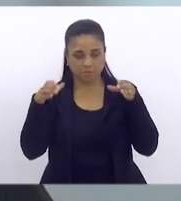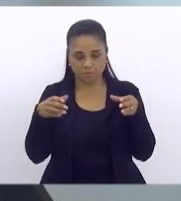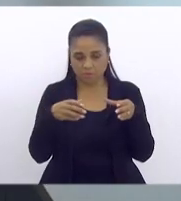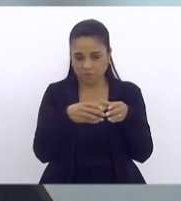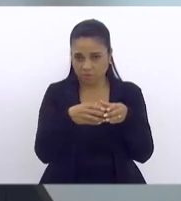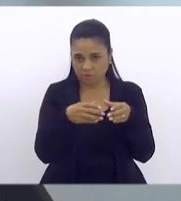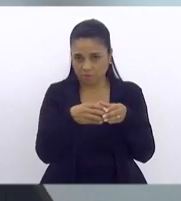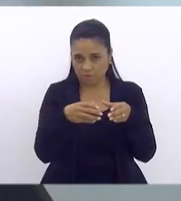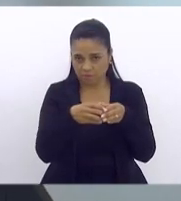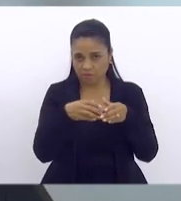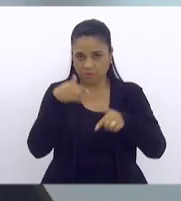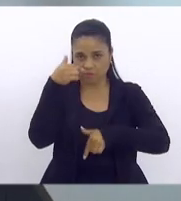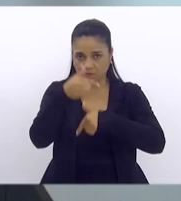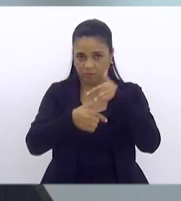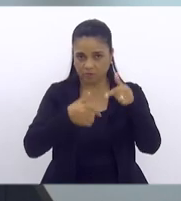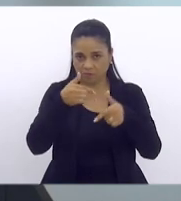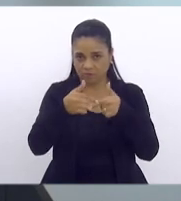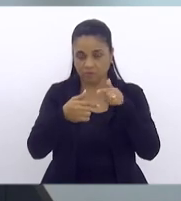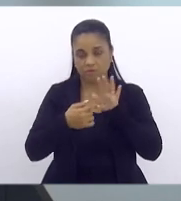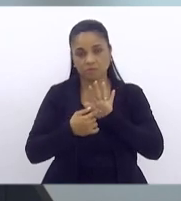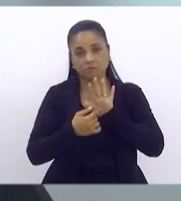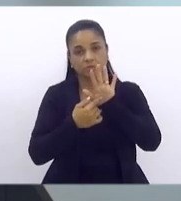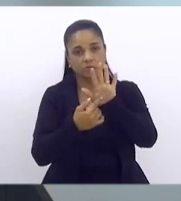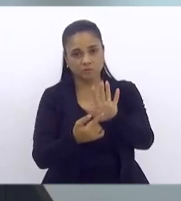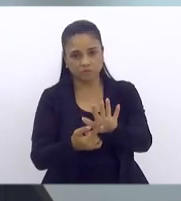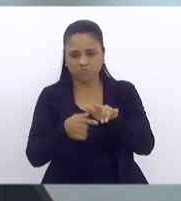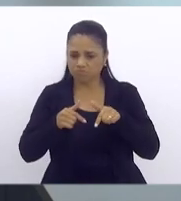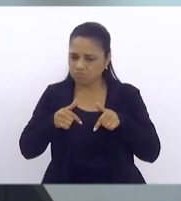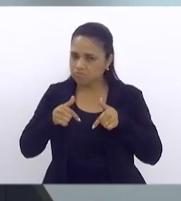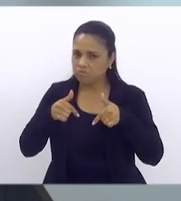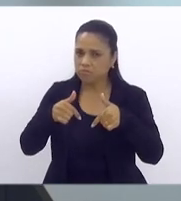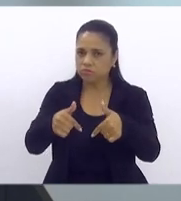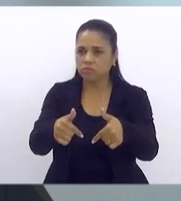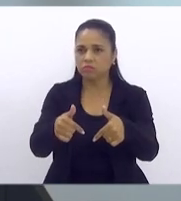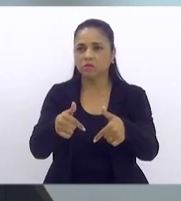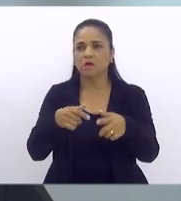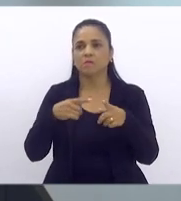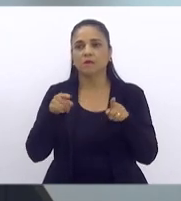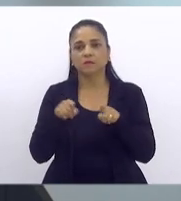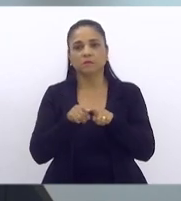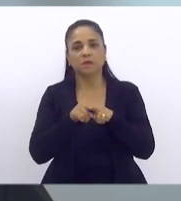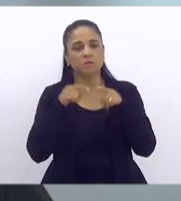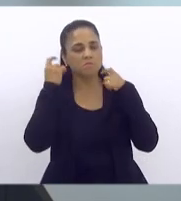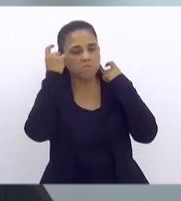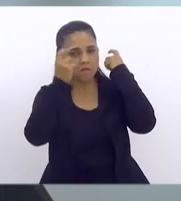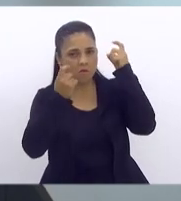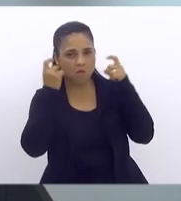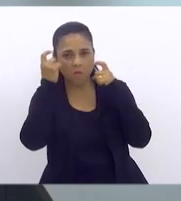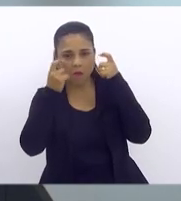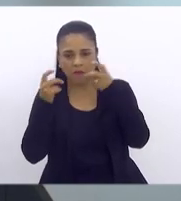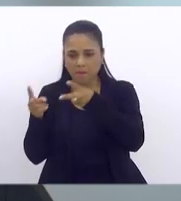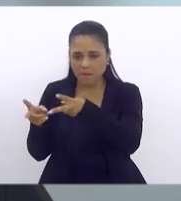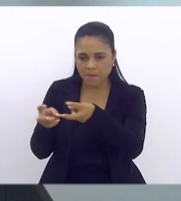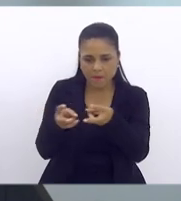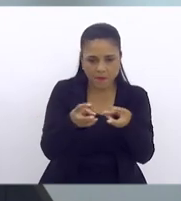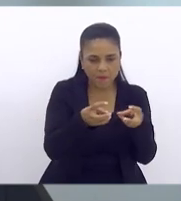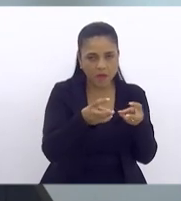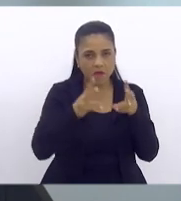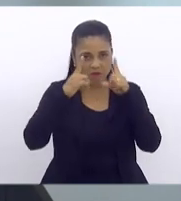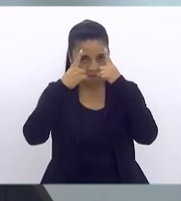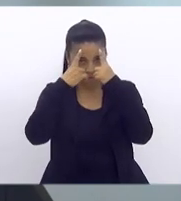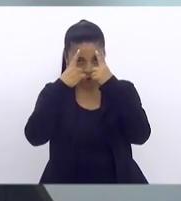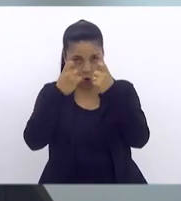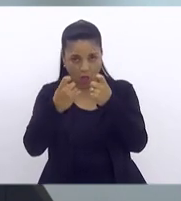não apenas porque tem se demonstrado muito atuante, mas também muito preocupada e detectando todos os casos de